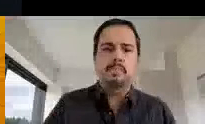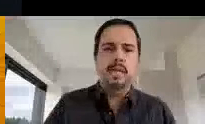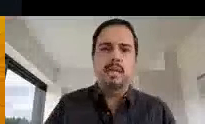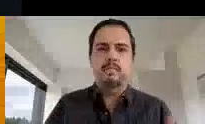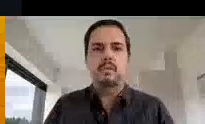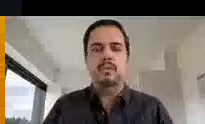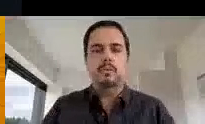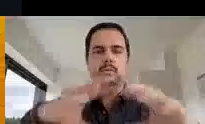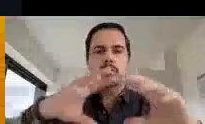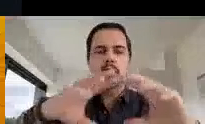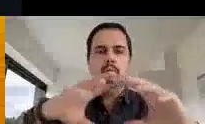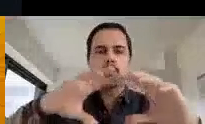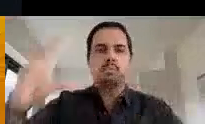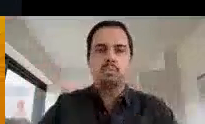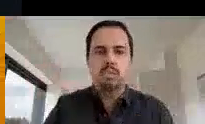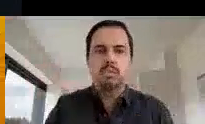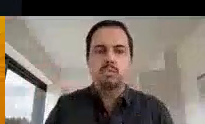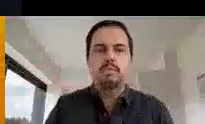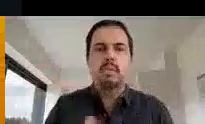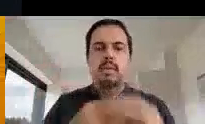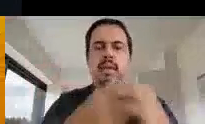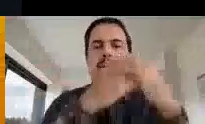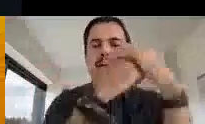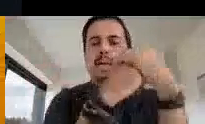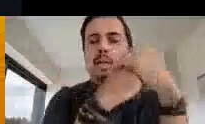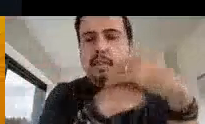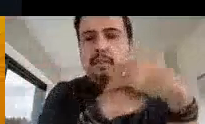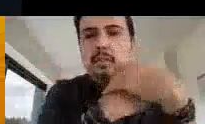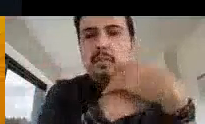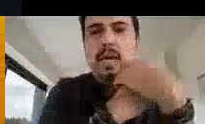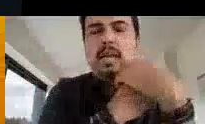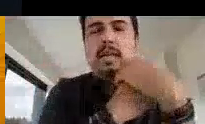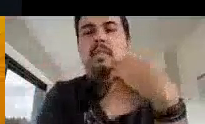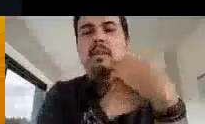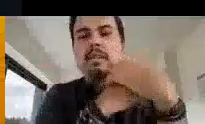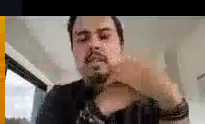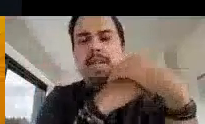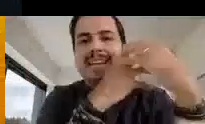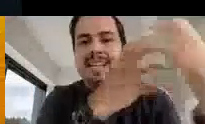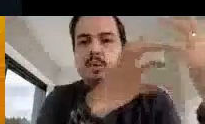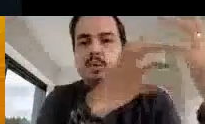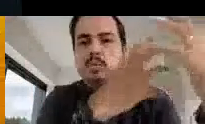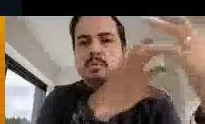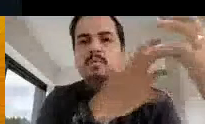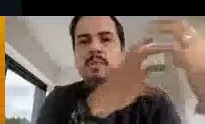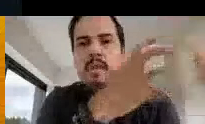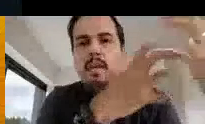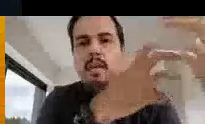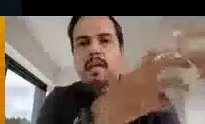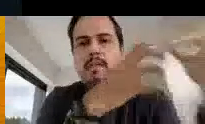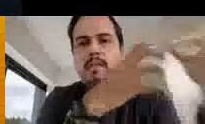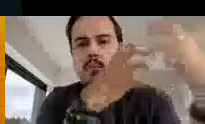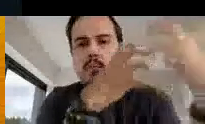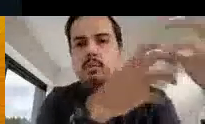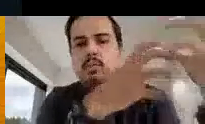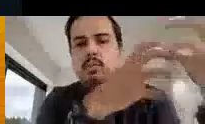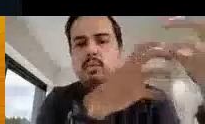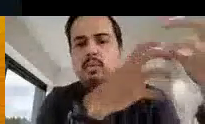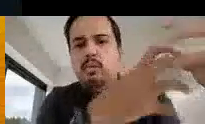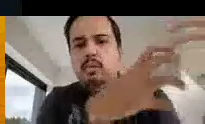o código de rastreamento e tal. Você controla tudo nesse software, nesse serviço online. Então, assim, isso